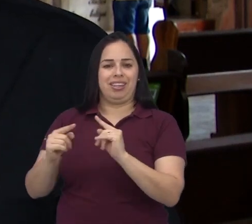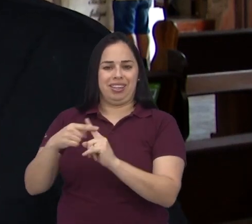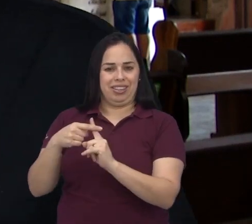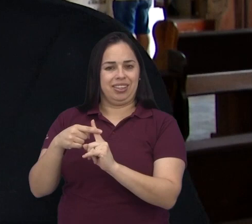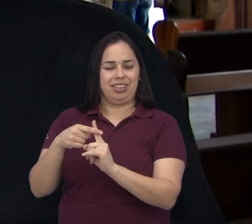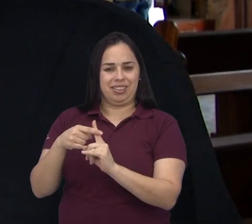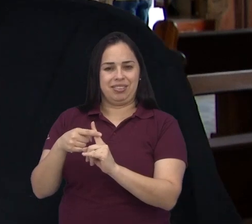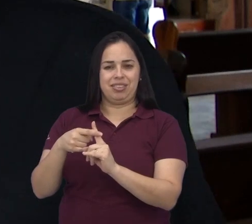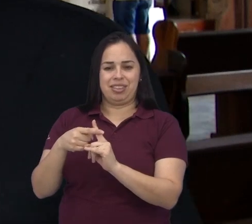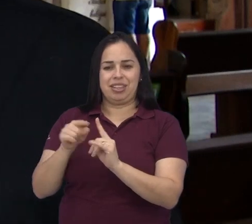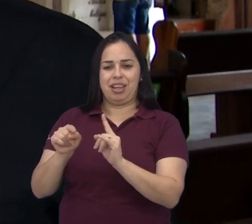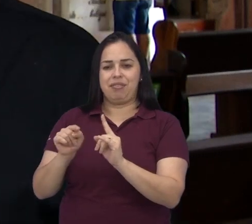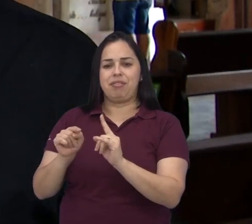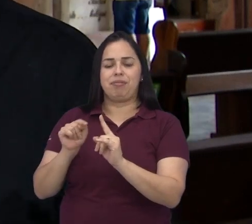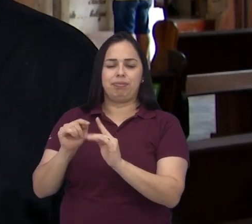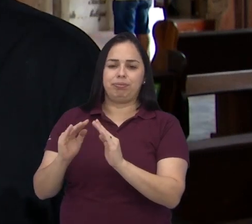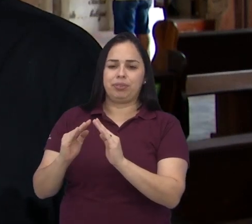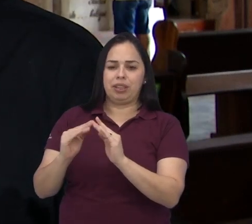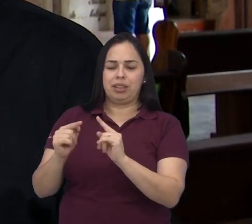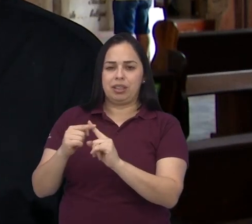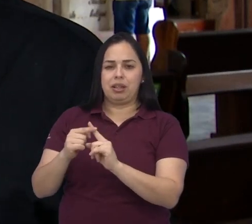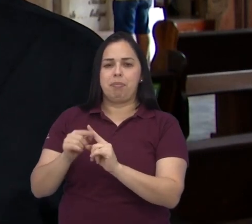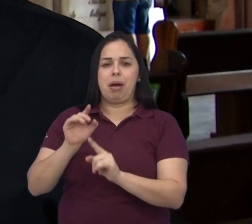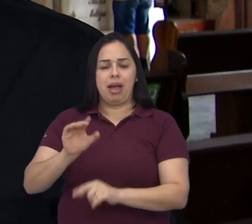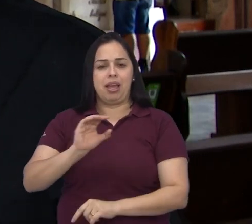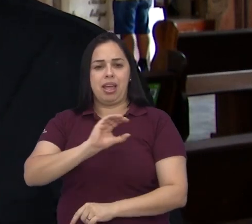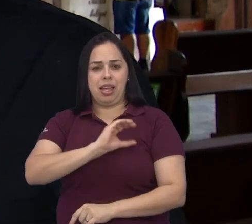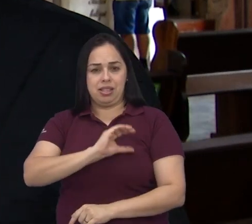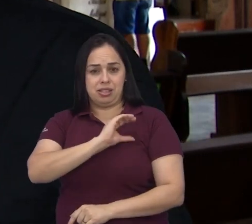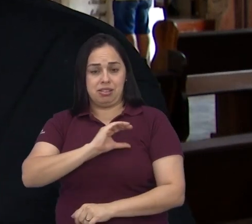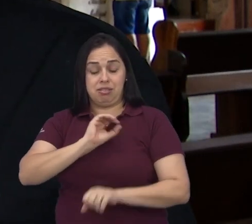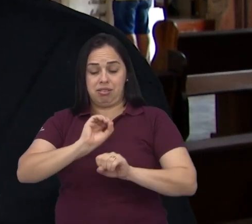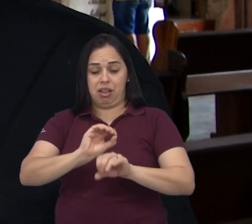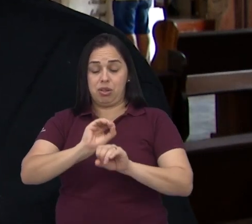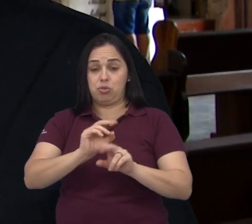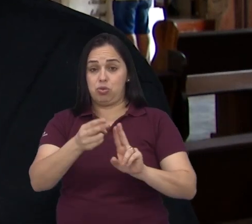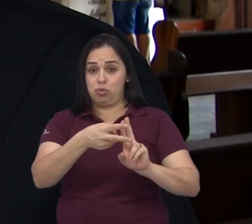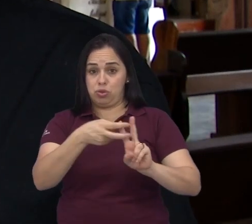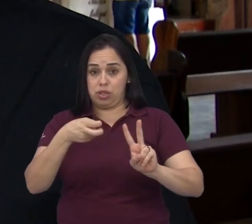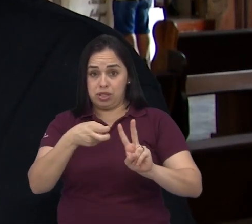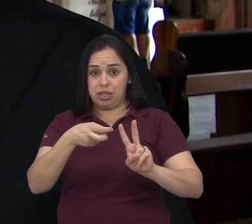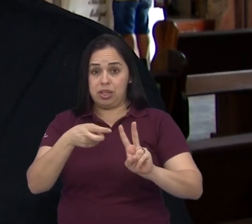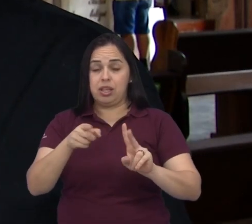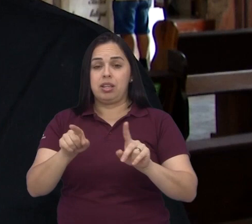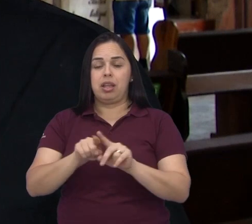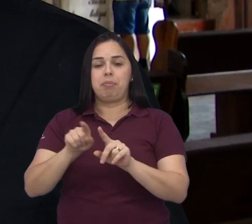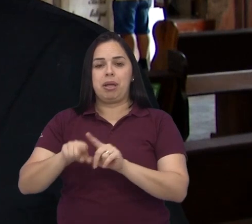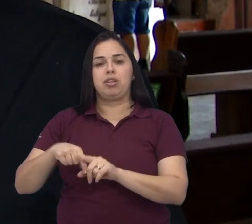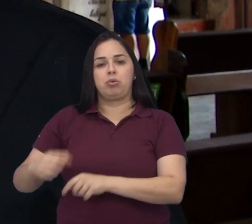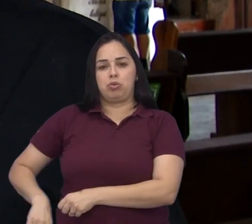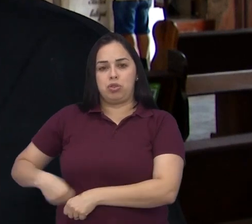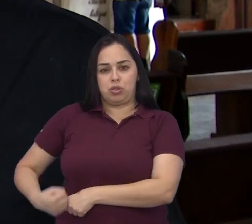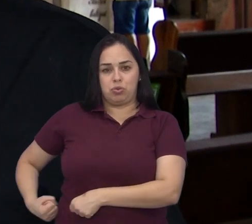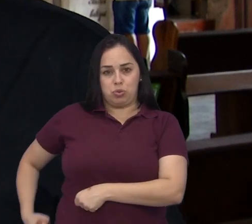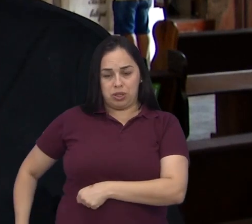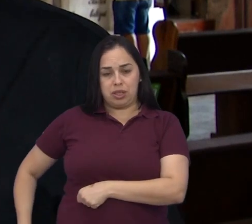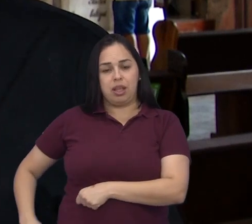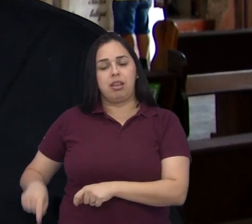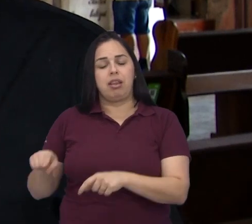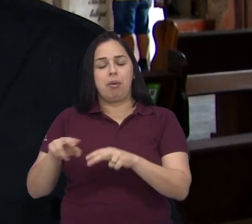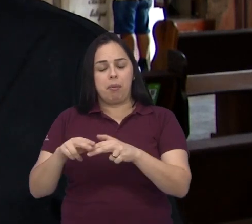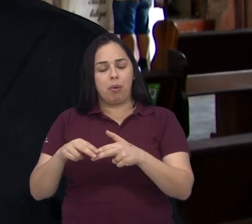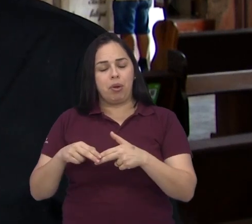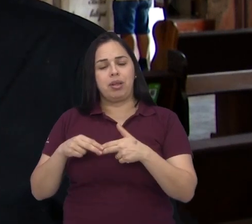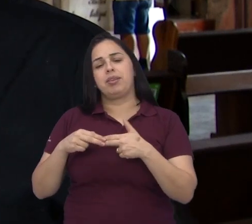igreja, ela foi criada para a catequização dos indígenas, através dos jesuítas, e